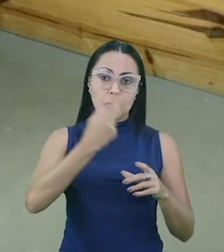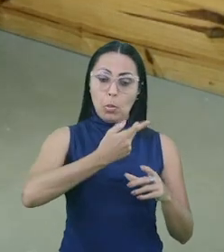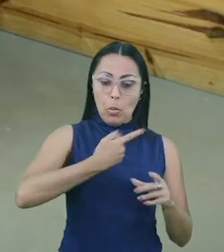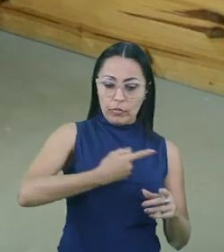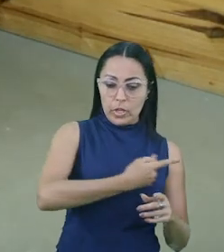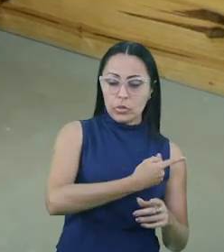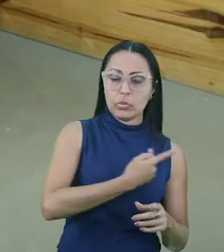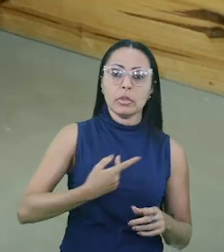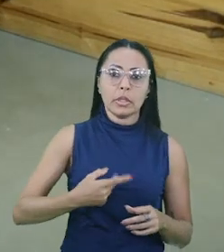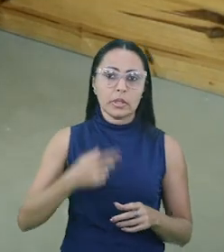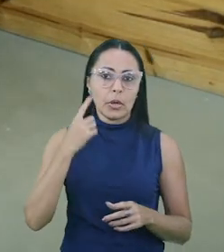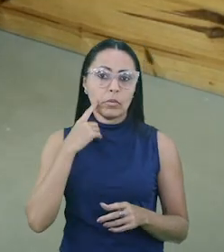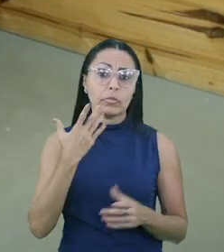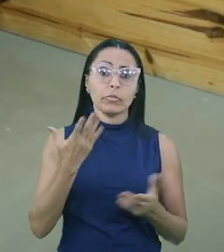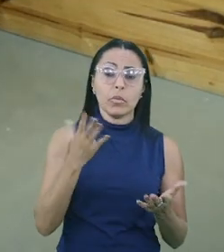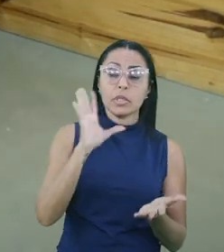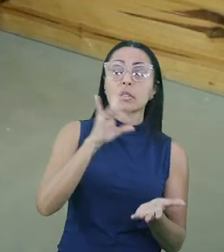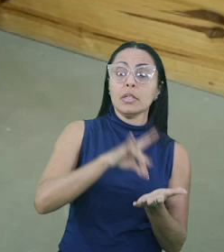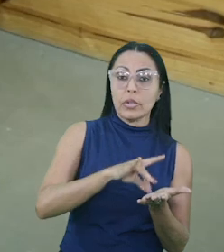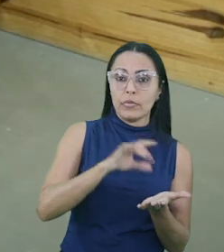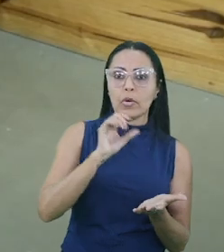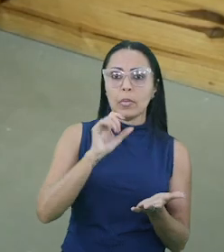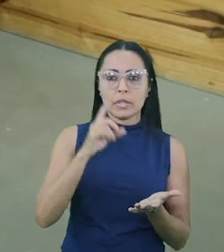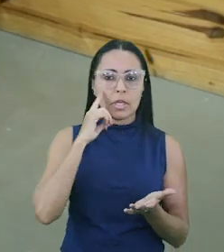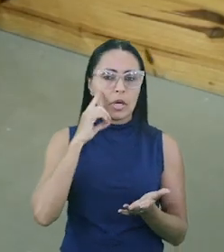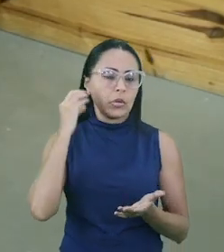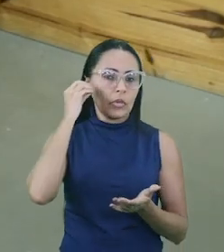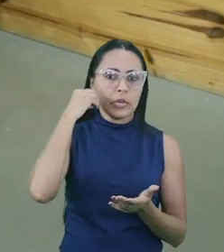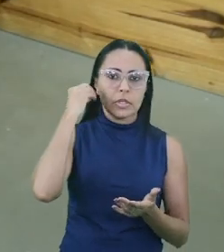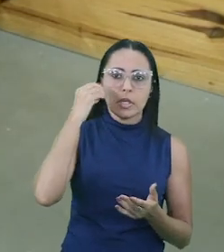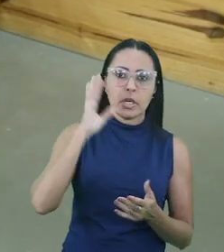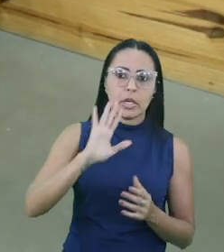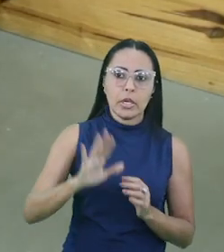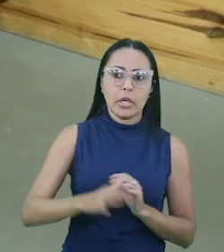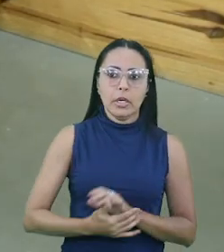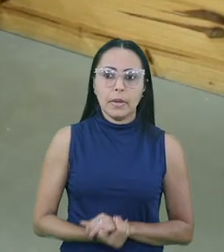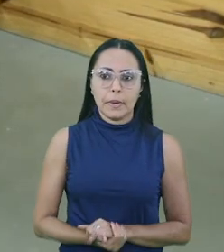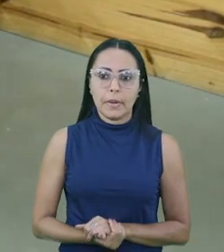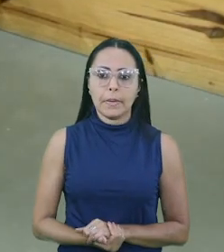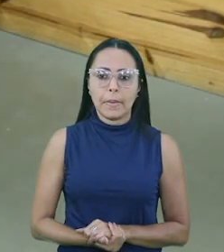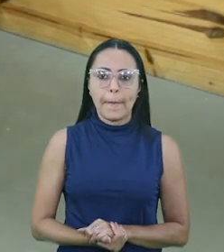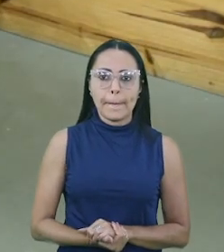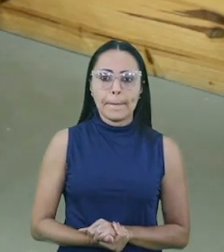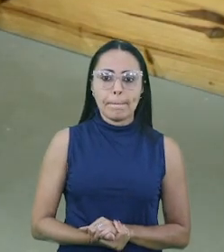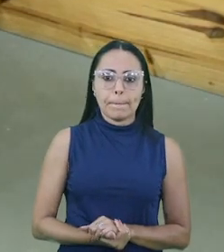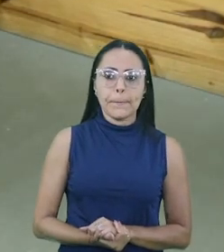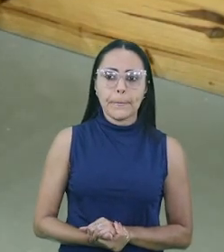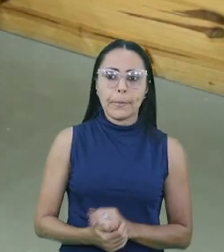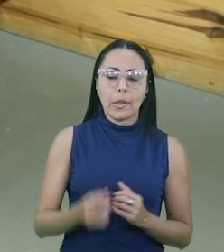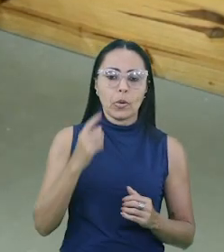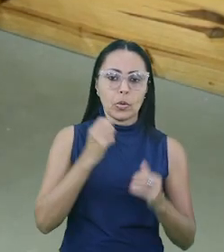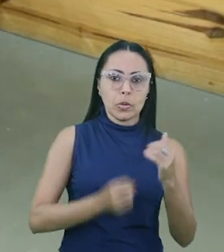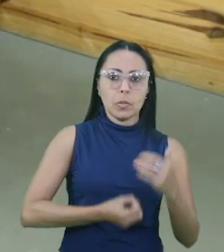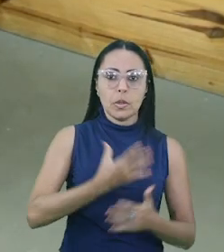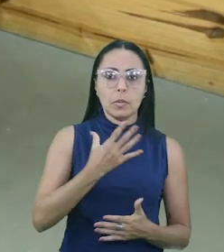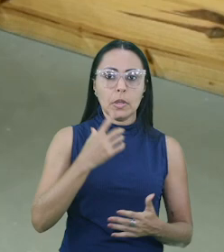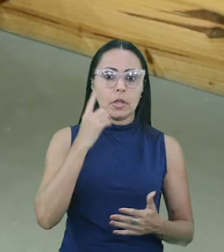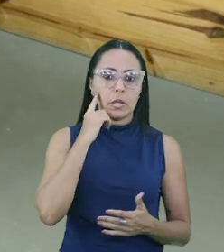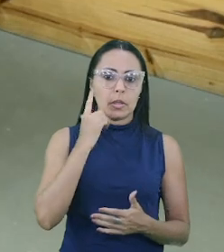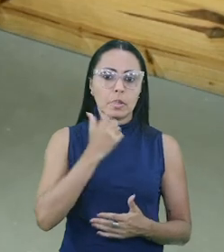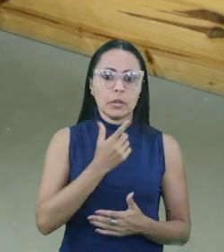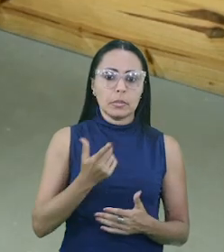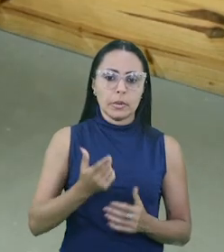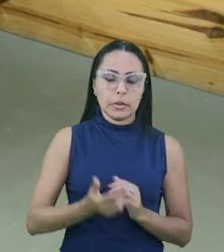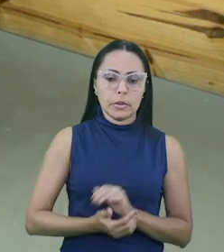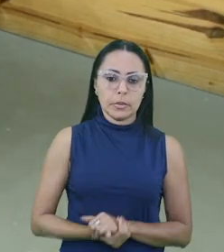aqui. Foi dessa forma. Eu não cheguei a fazer teste, eita, como vai ficar e tal. Eu fiz a simulação no Photoshop e quando eu imprimi ela realmente estava Sim. bem